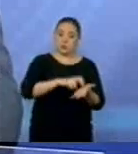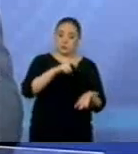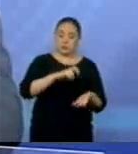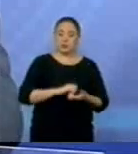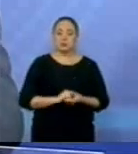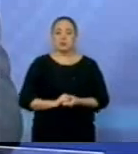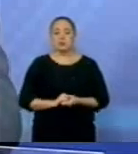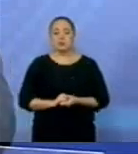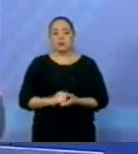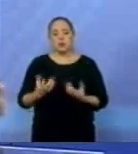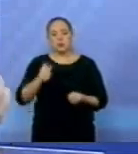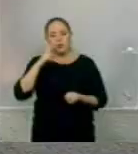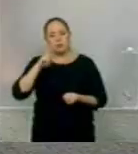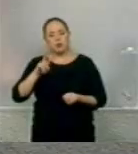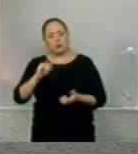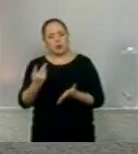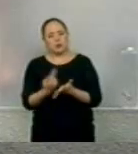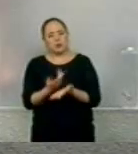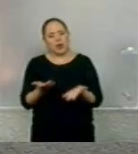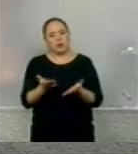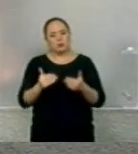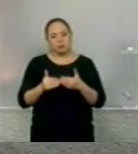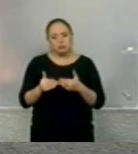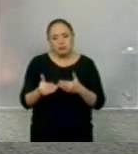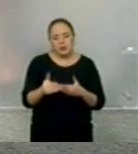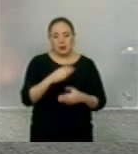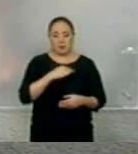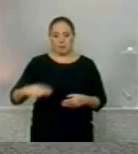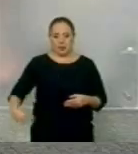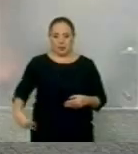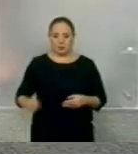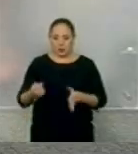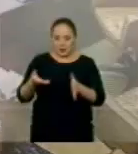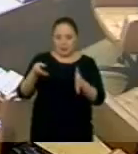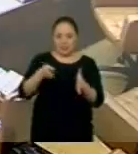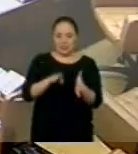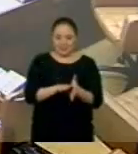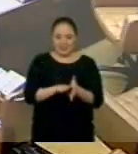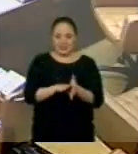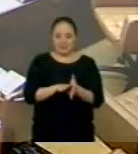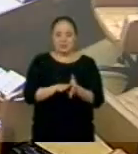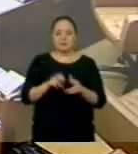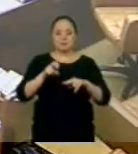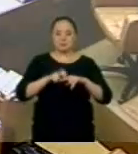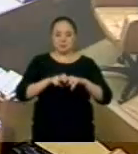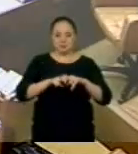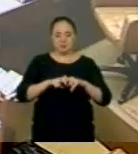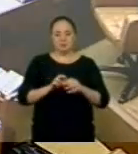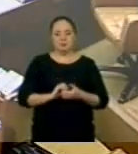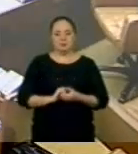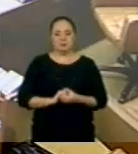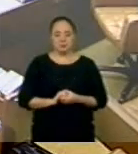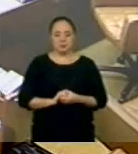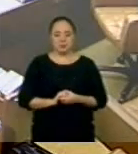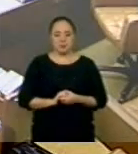E nós vamos verificar o que vai acontecer agora ao longo da sessão, já que os ministros estão neste exato momento dirigindo-se aos respectivos lugares,